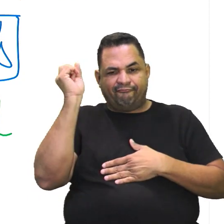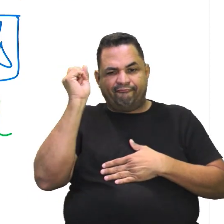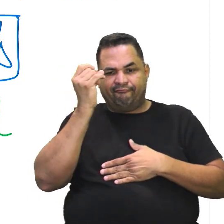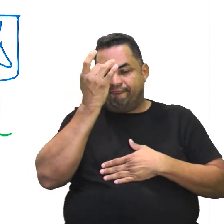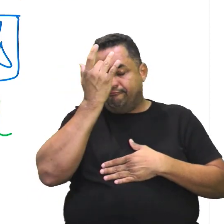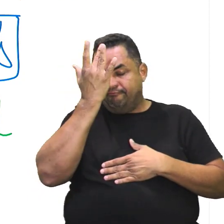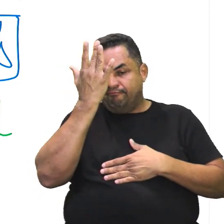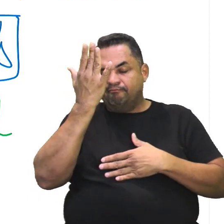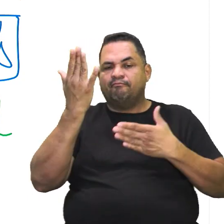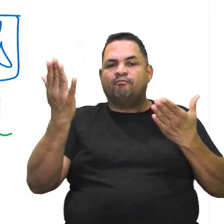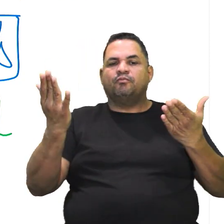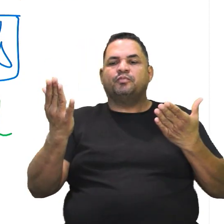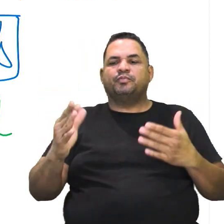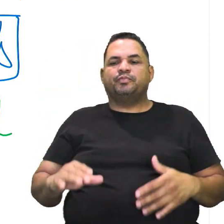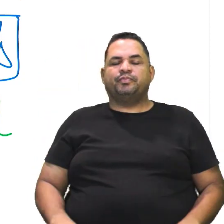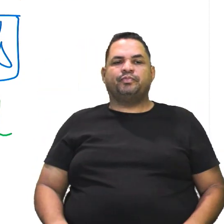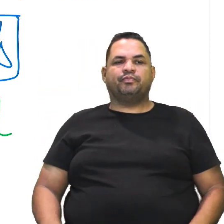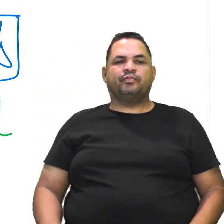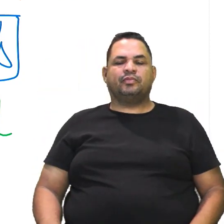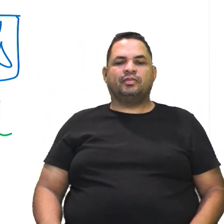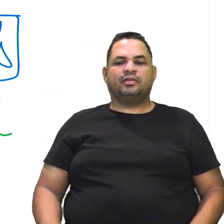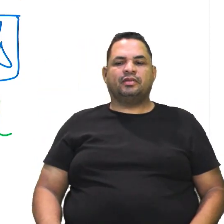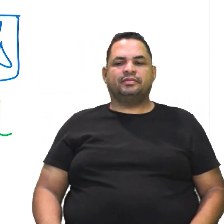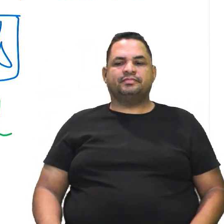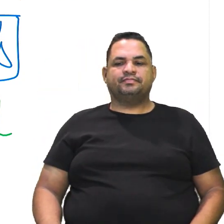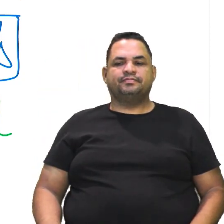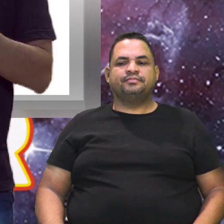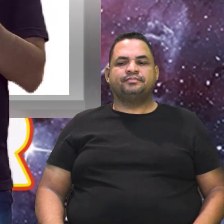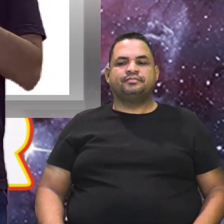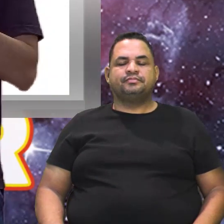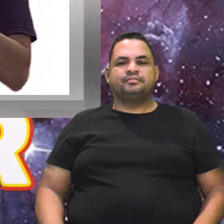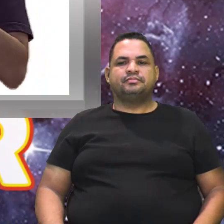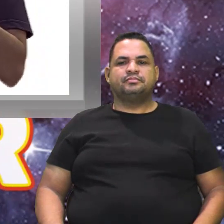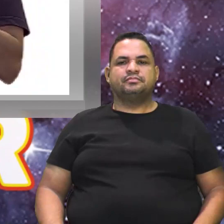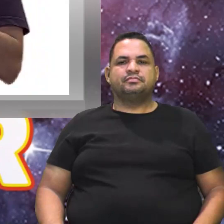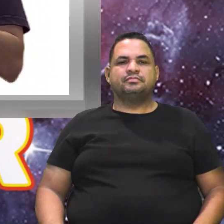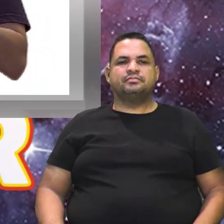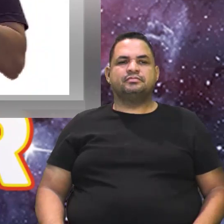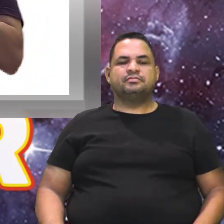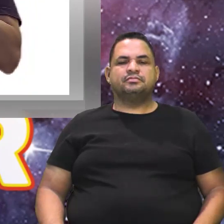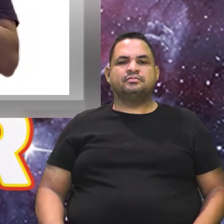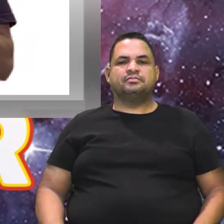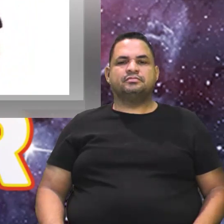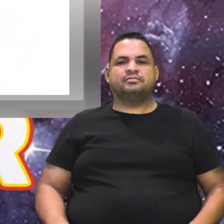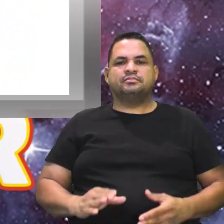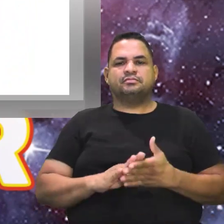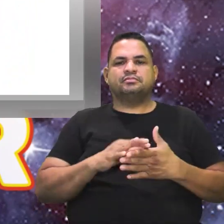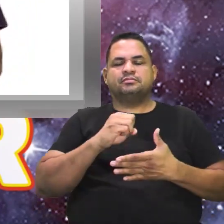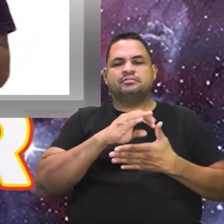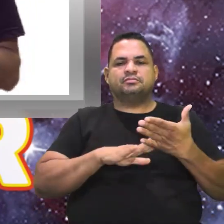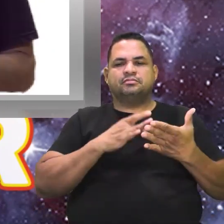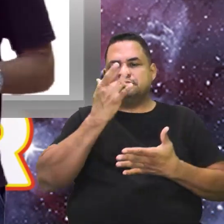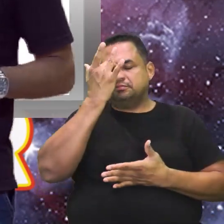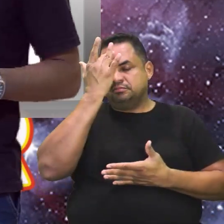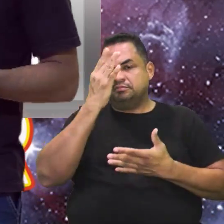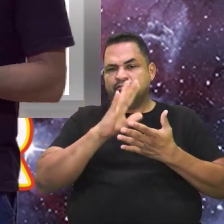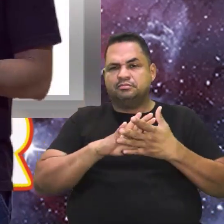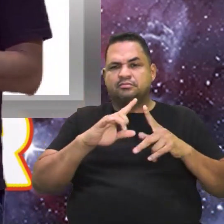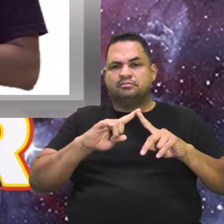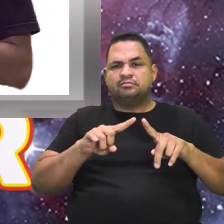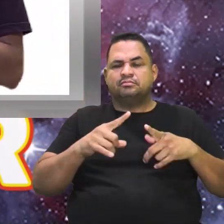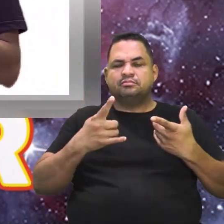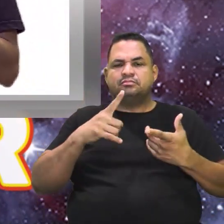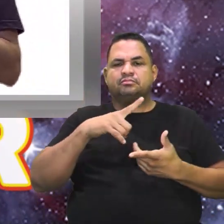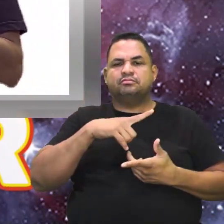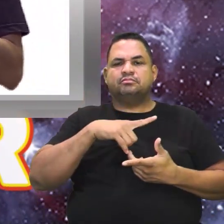fácil, ela... Vamos aqui rapidinho, de olho no olho. Uma questão muito fácil, só que